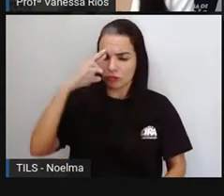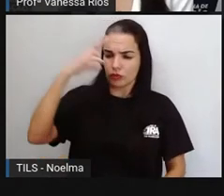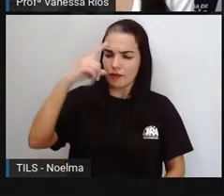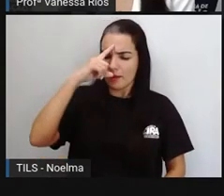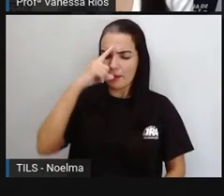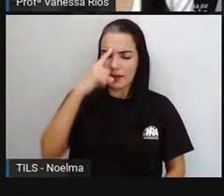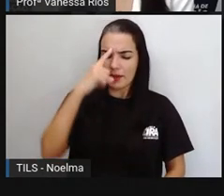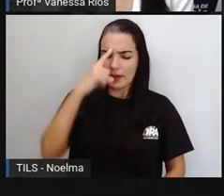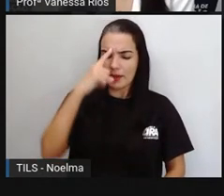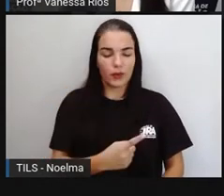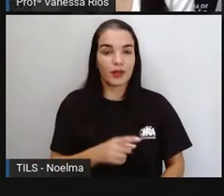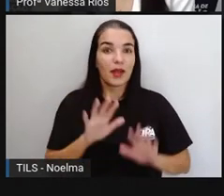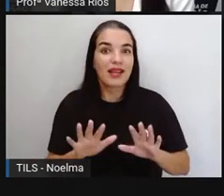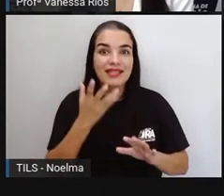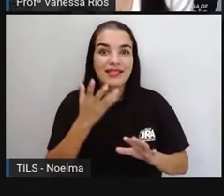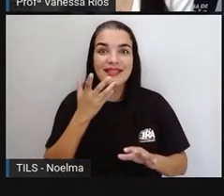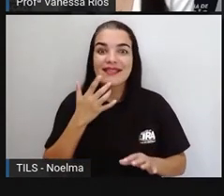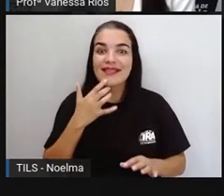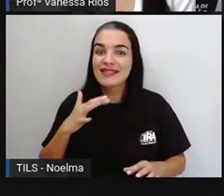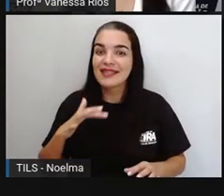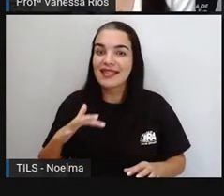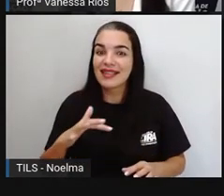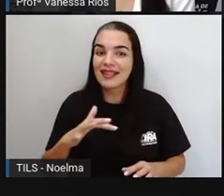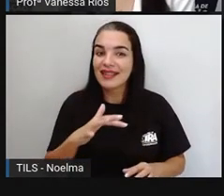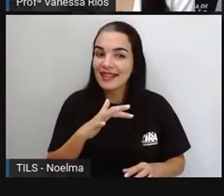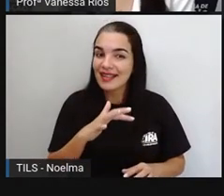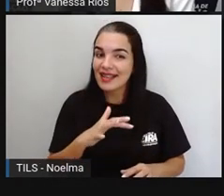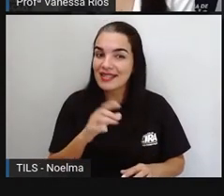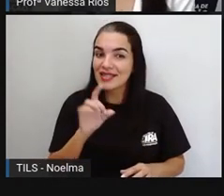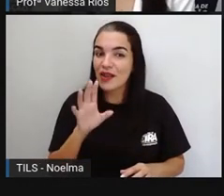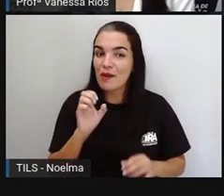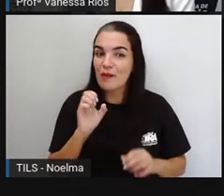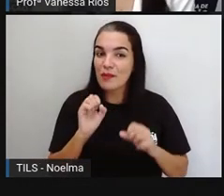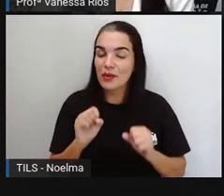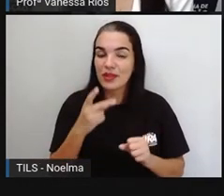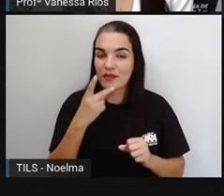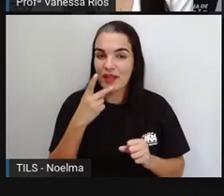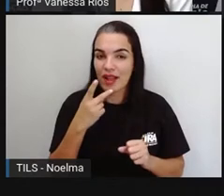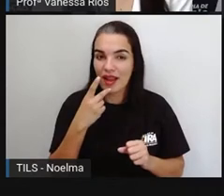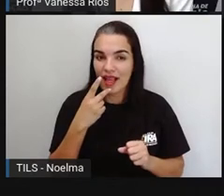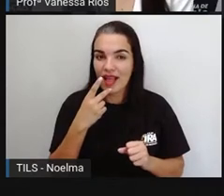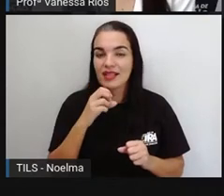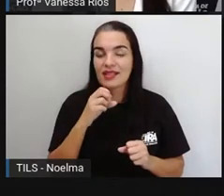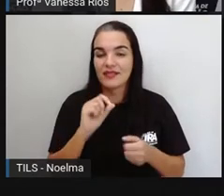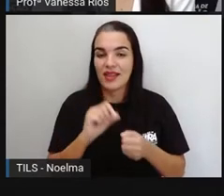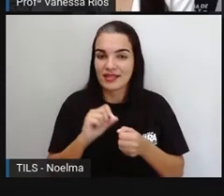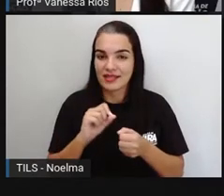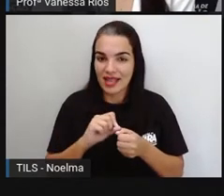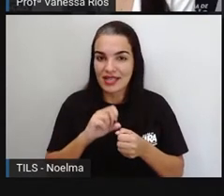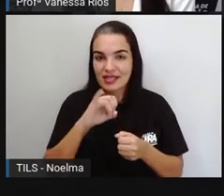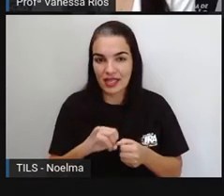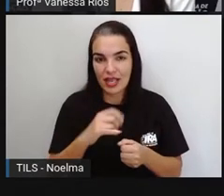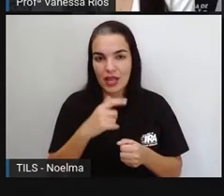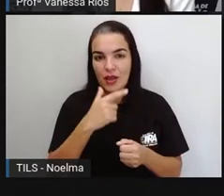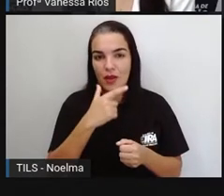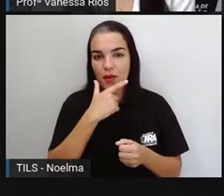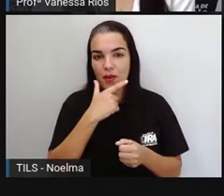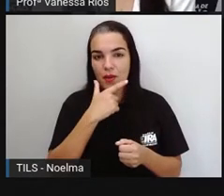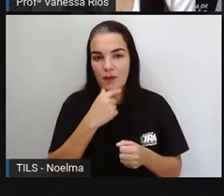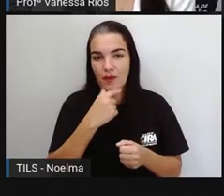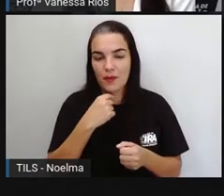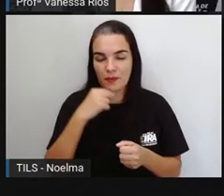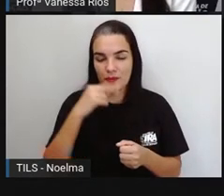as crianças só devem imitar se o mestre disser essa frase antes de indicar o gesto. O jogador que imitar sem